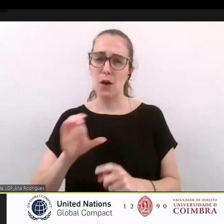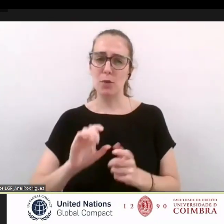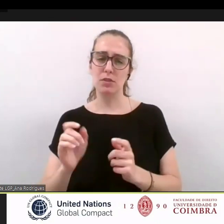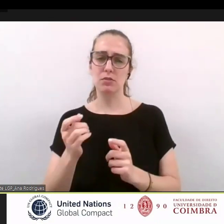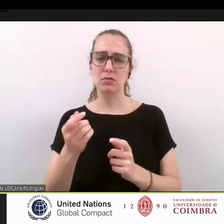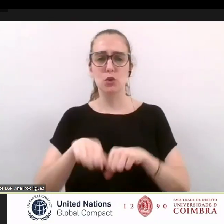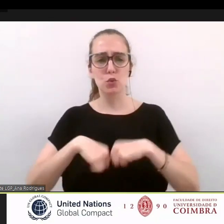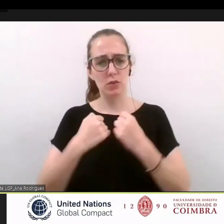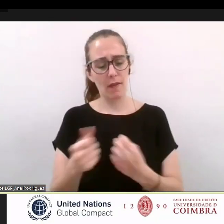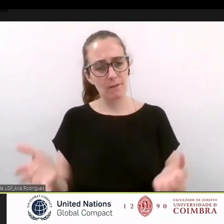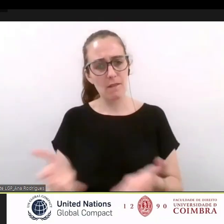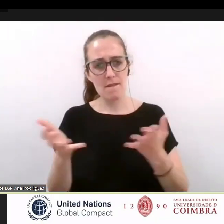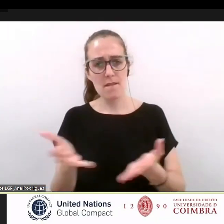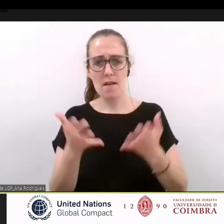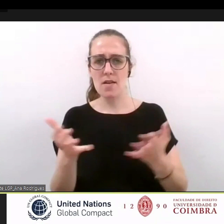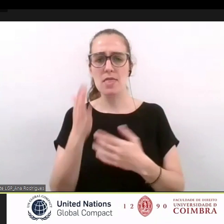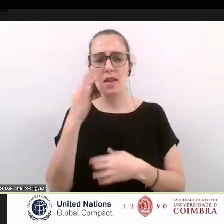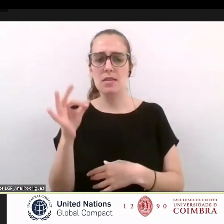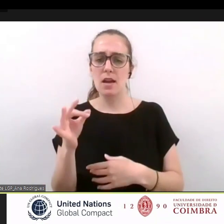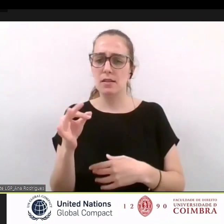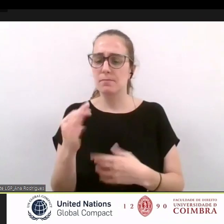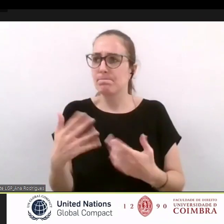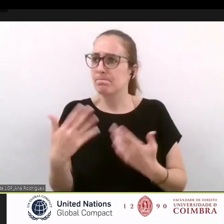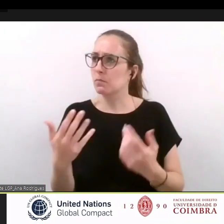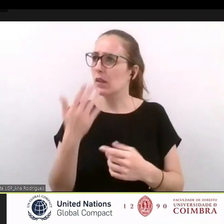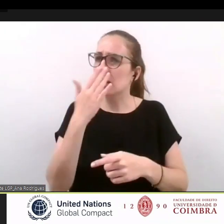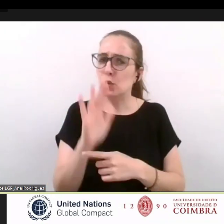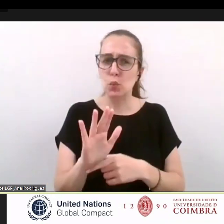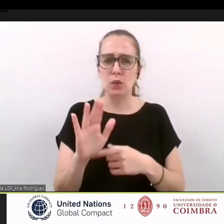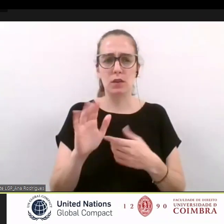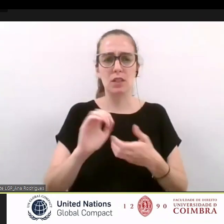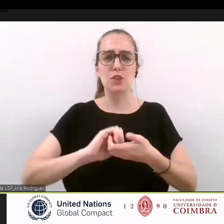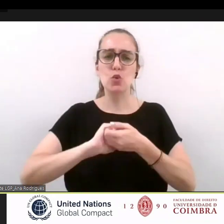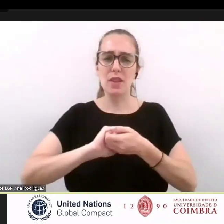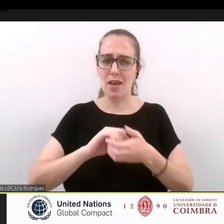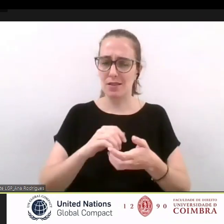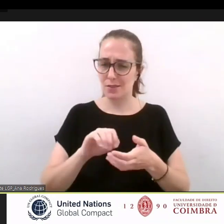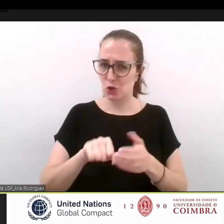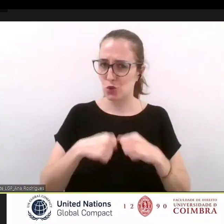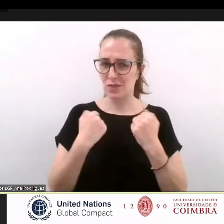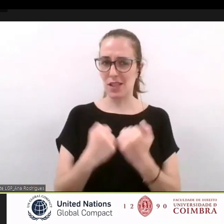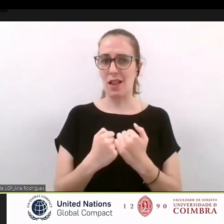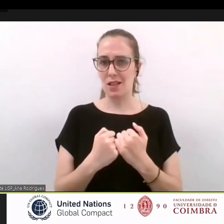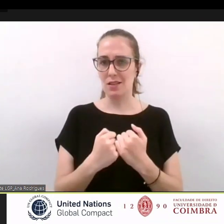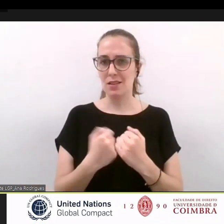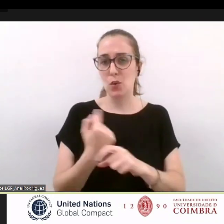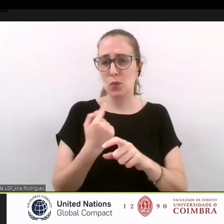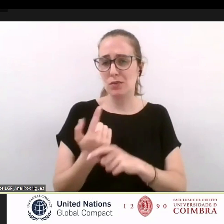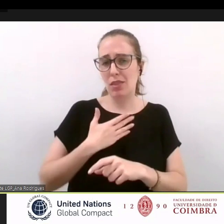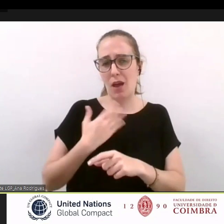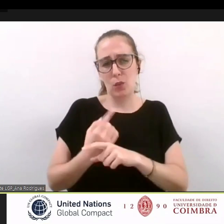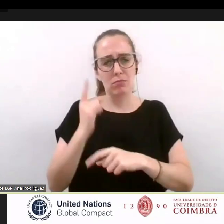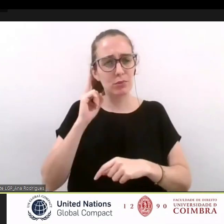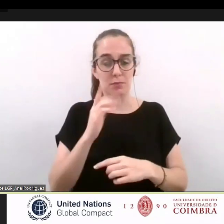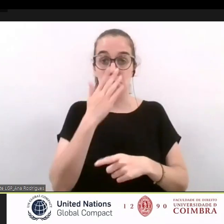sociedade, por exemplo, para atitudes e gestos de solidariedade social que sejam gratificantes. Portanto, em vez de,